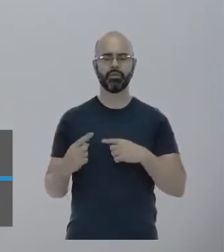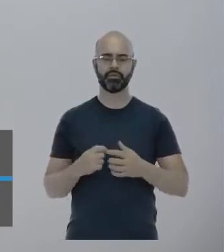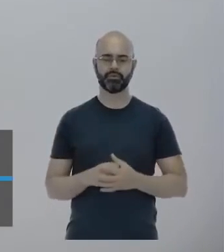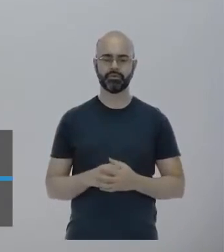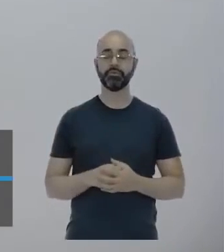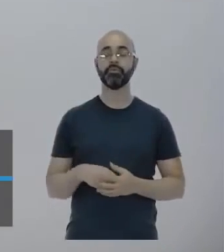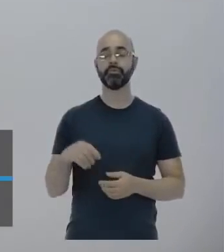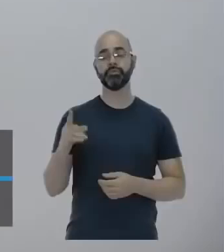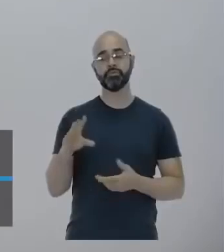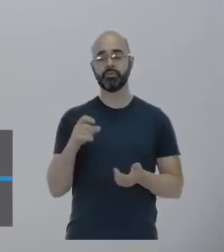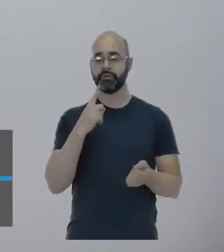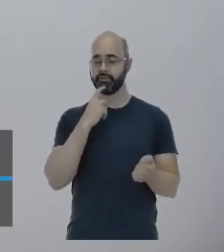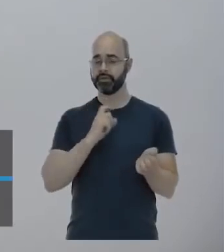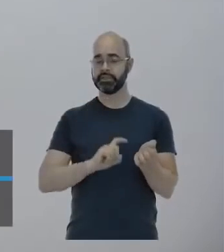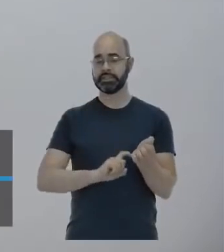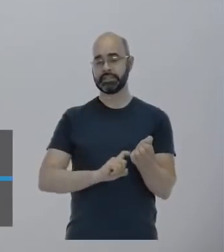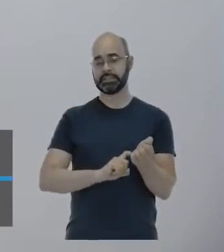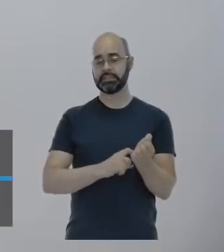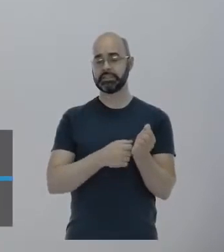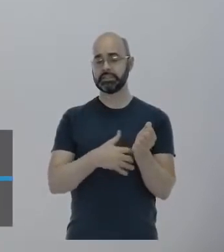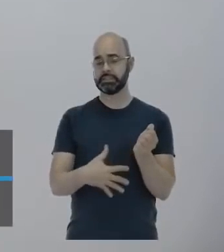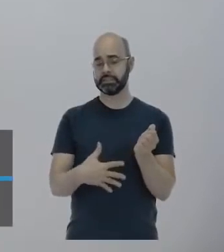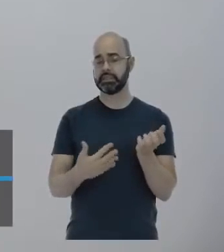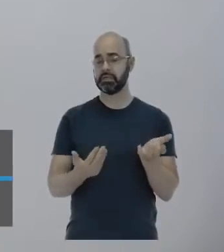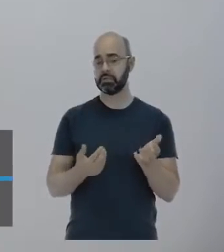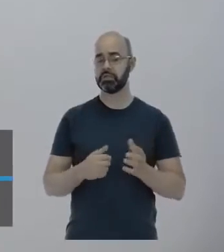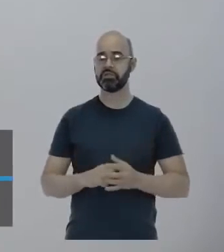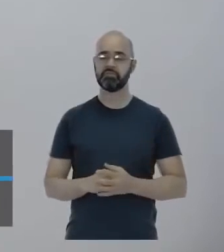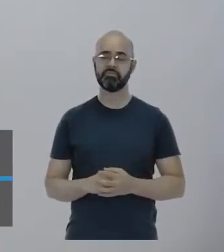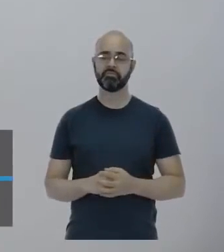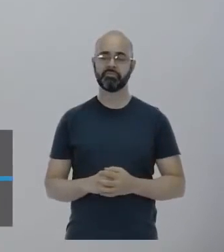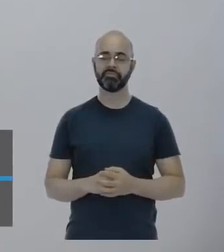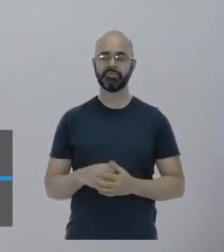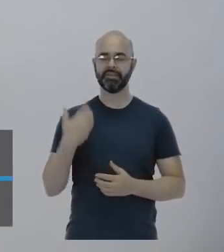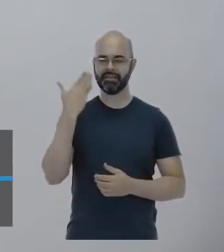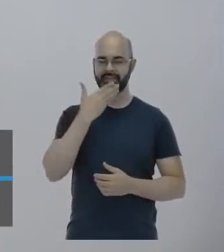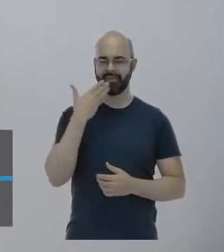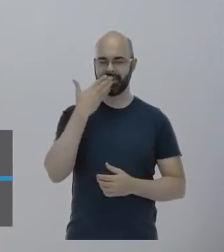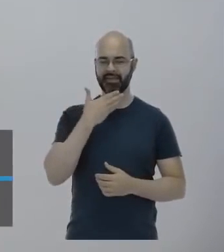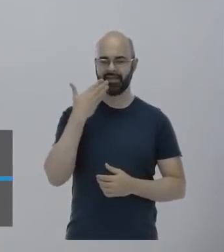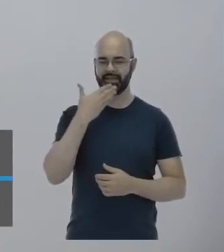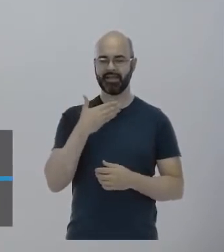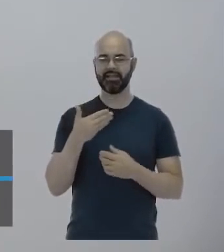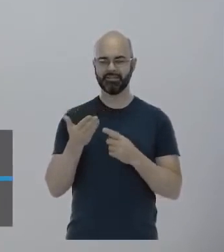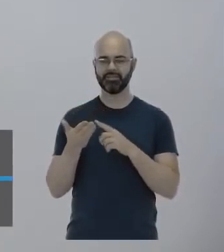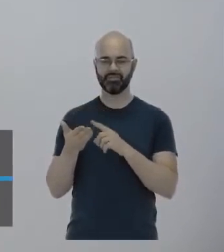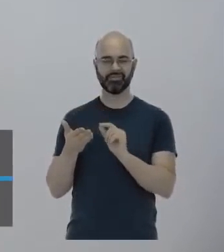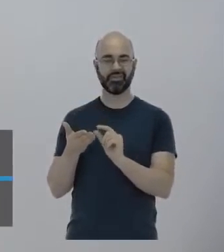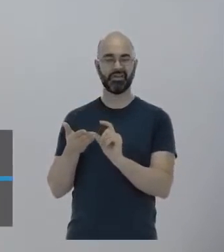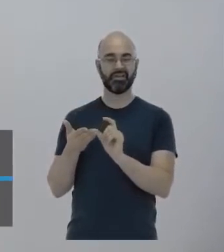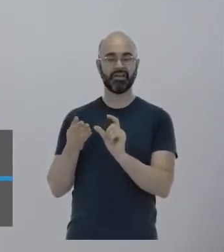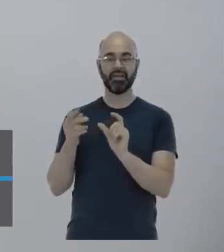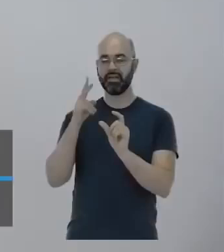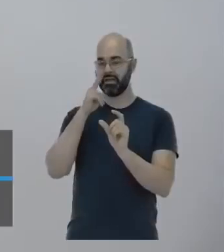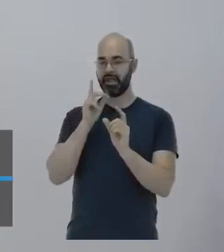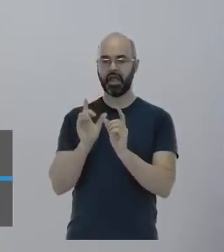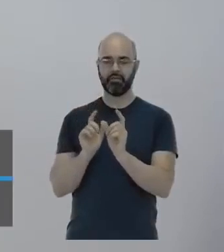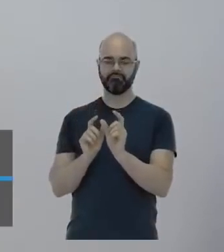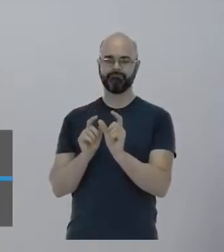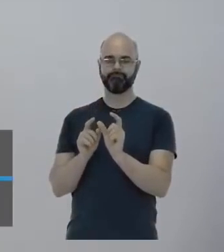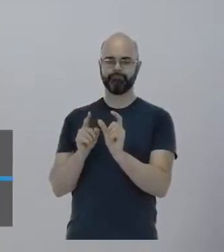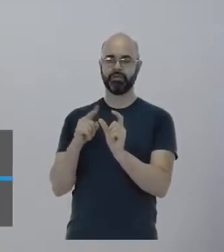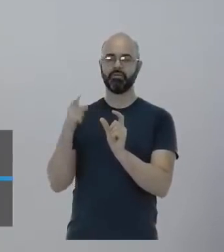pelo sangue, tem gente que falou aqui, ó, como o açúcar, né, ele é muito grande para ser carregado pelo sangue. E primeiro ele